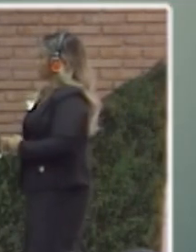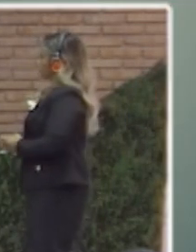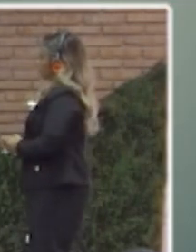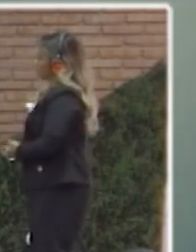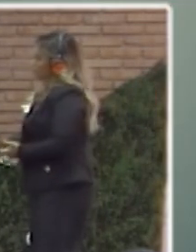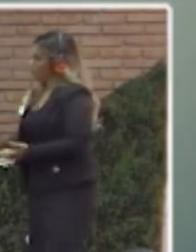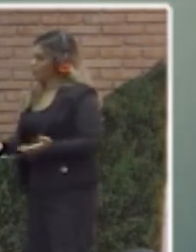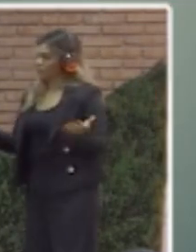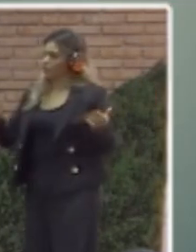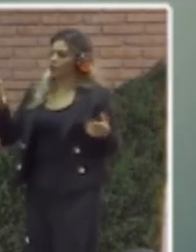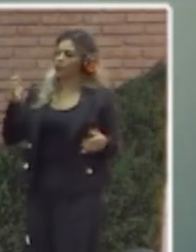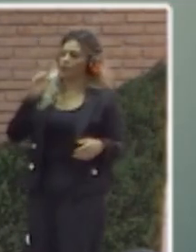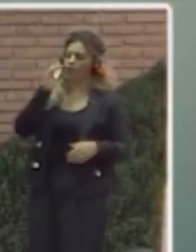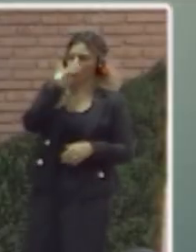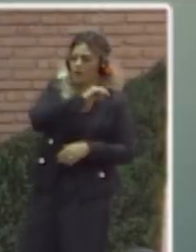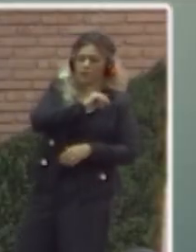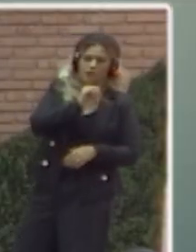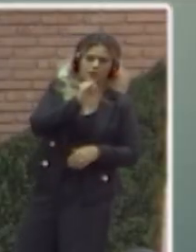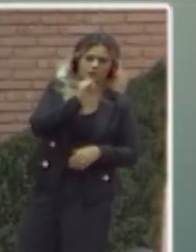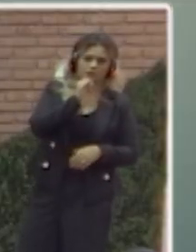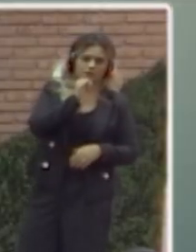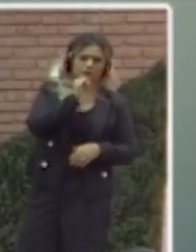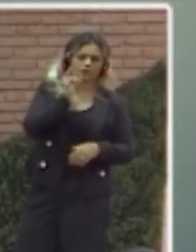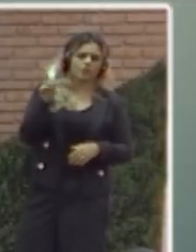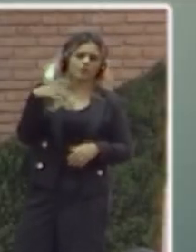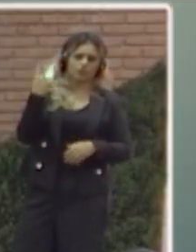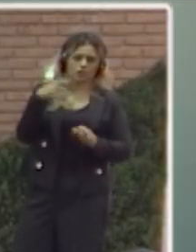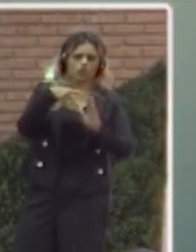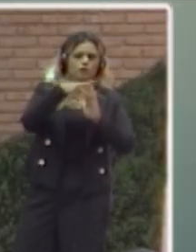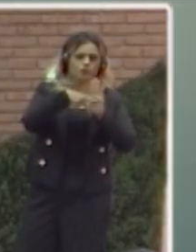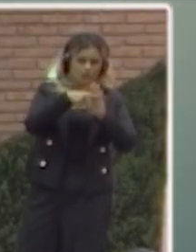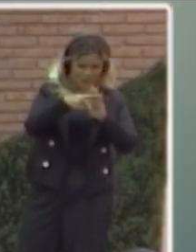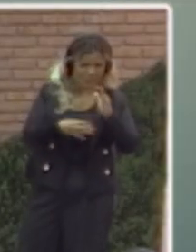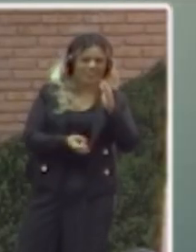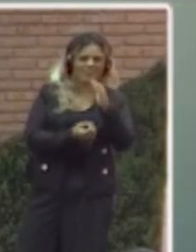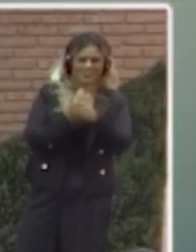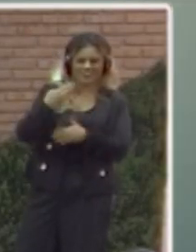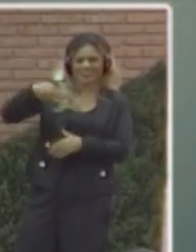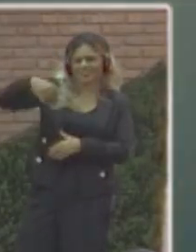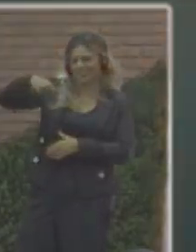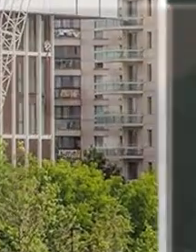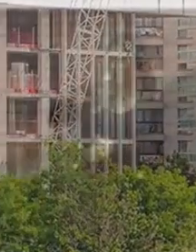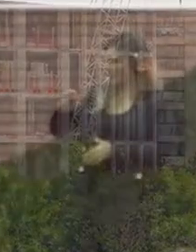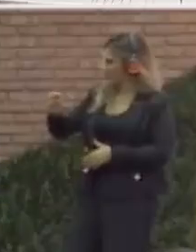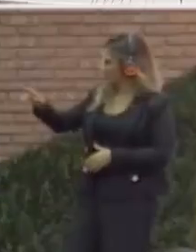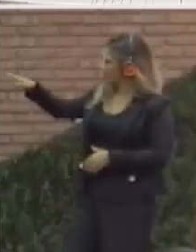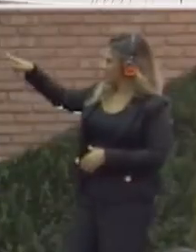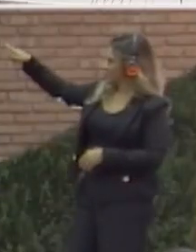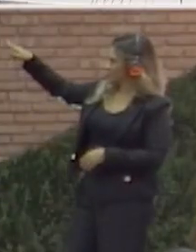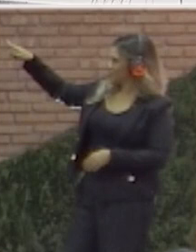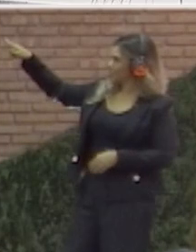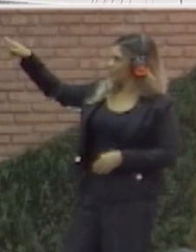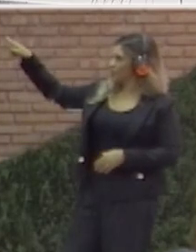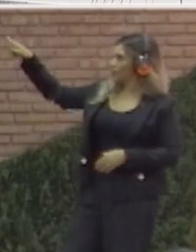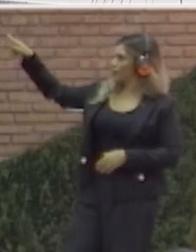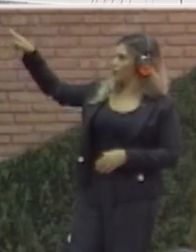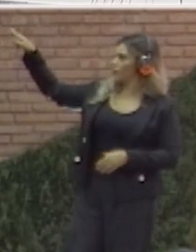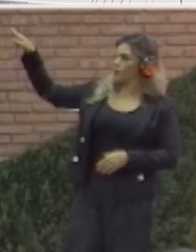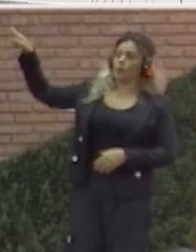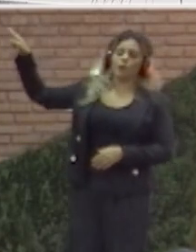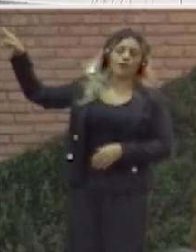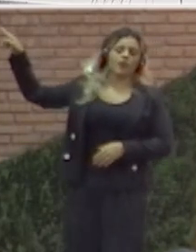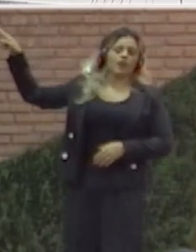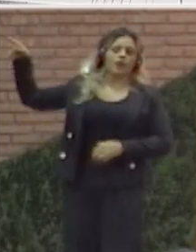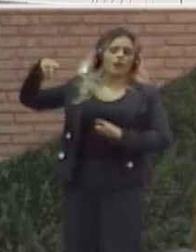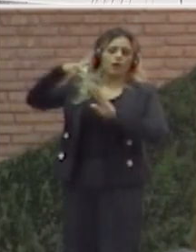Agora eu vou dar alguns rápidos exemplos de alguns projetos feitos pela Mace. Esse projeto aqui, ele foi